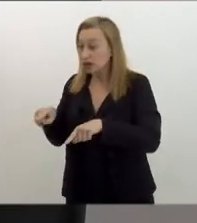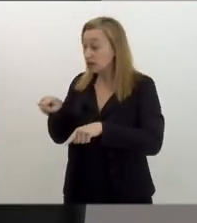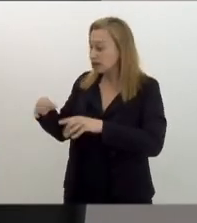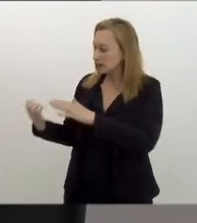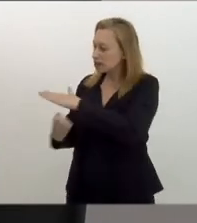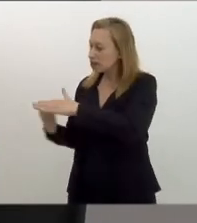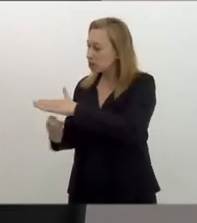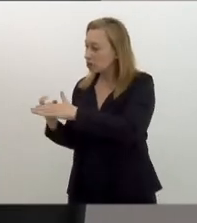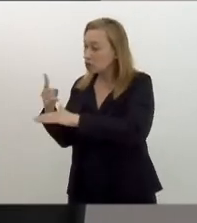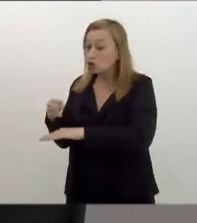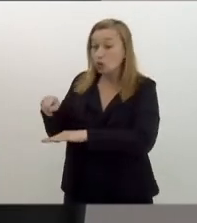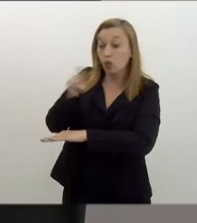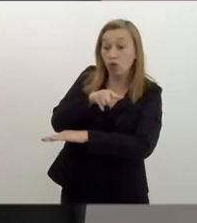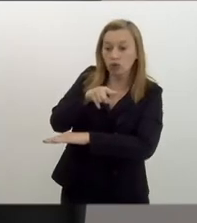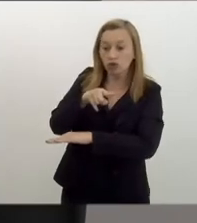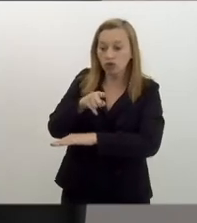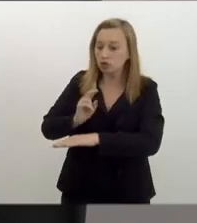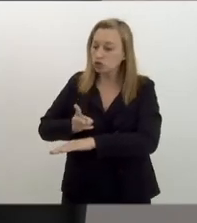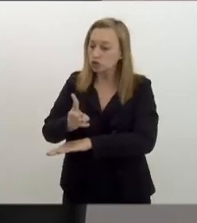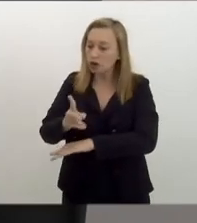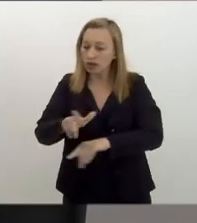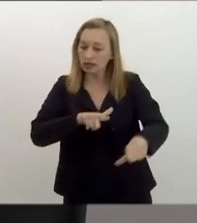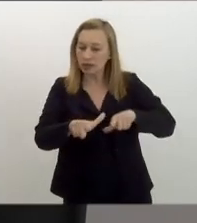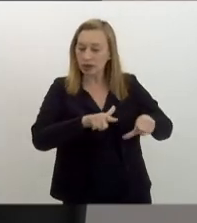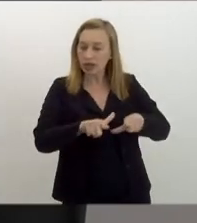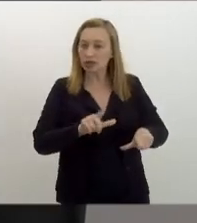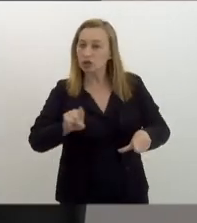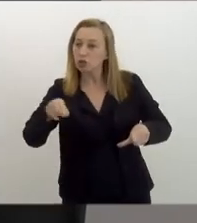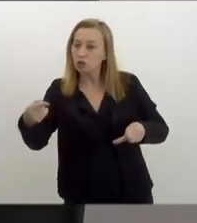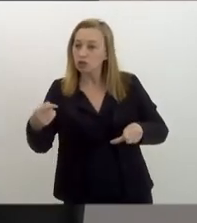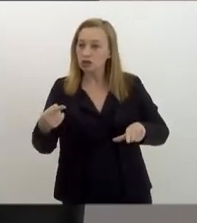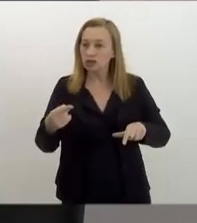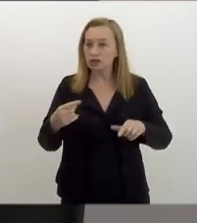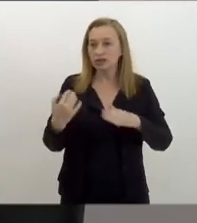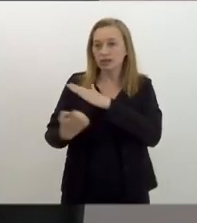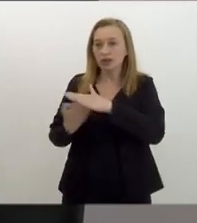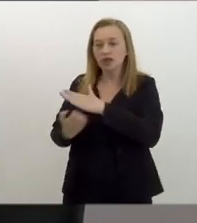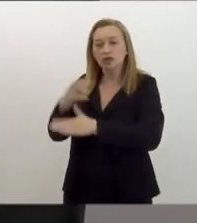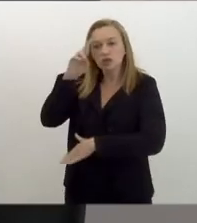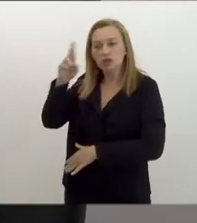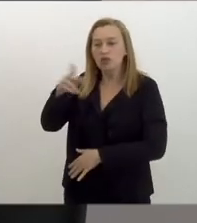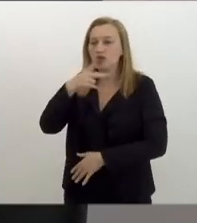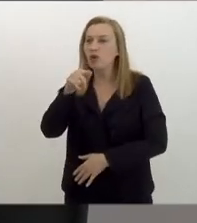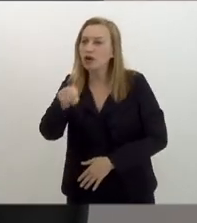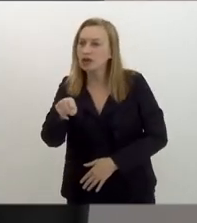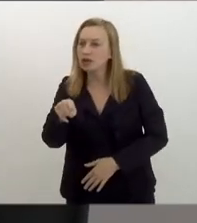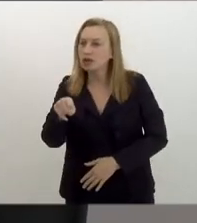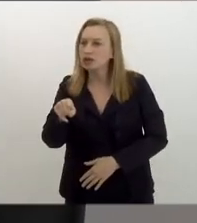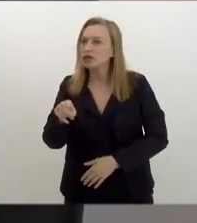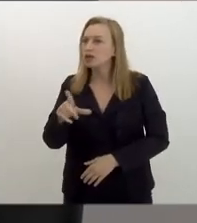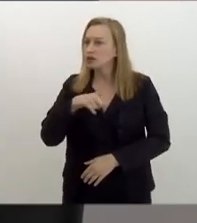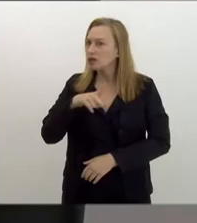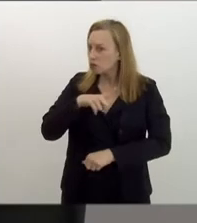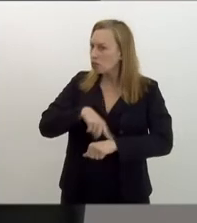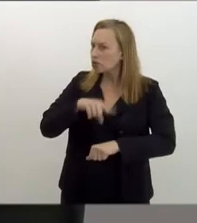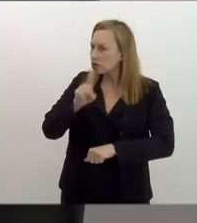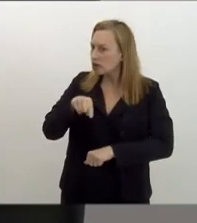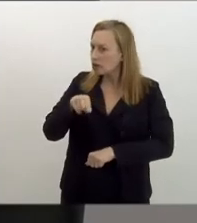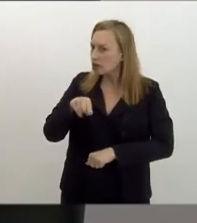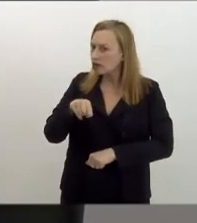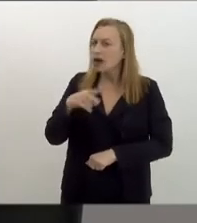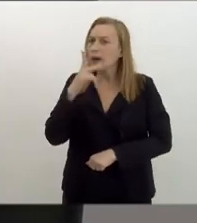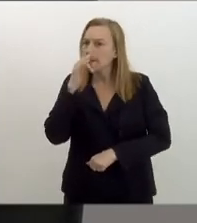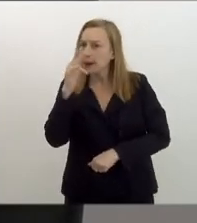em outras trabalho continuar trabalhando só que em outras empresas e o senhor falou disso aqui em algum momento né